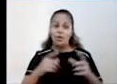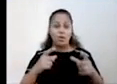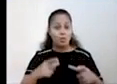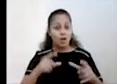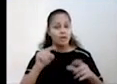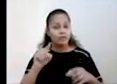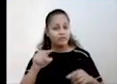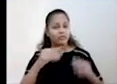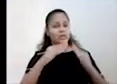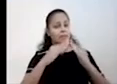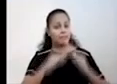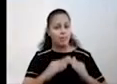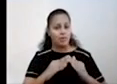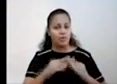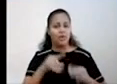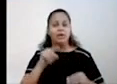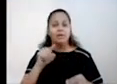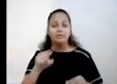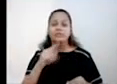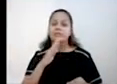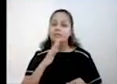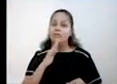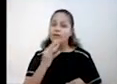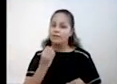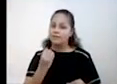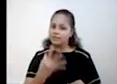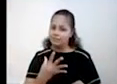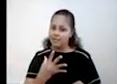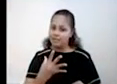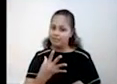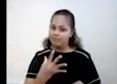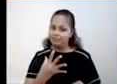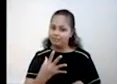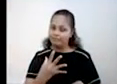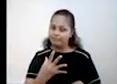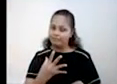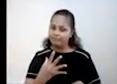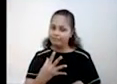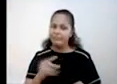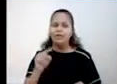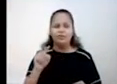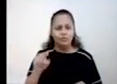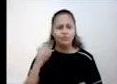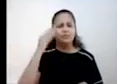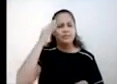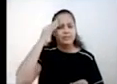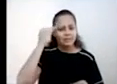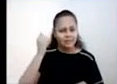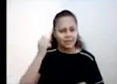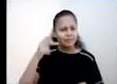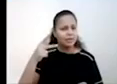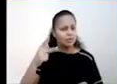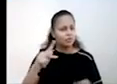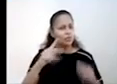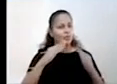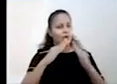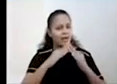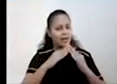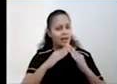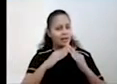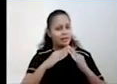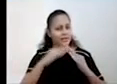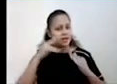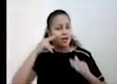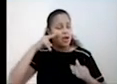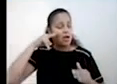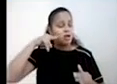onde você mora e que você conhece bem, não é mesmo? Planta baixa, você sabe, é a sua casa